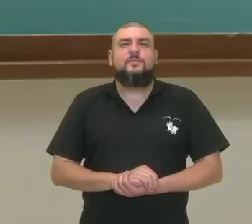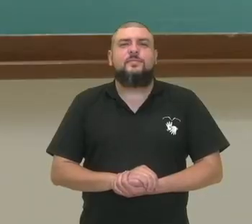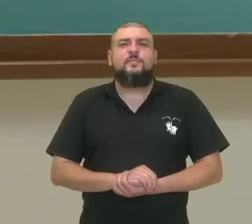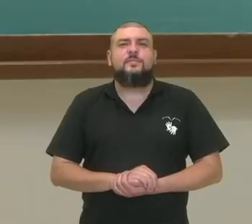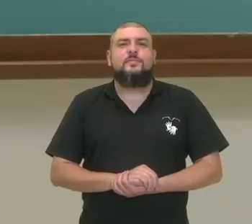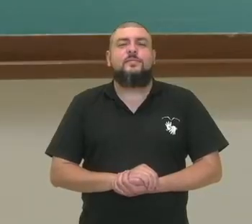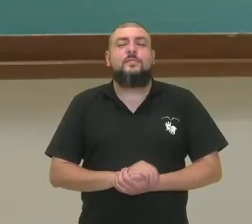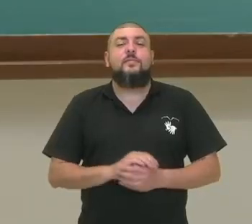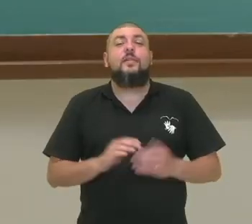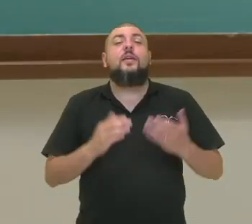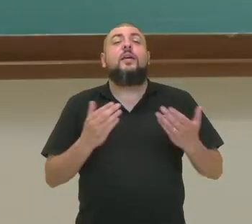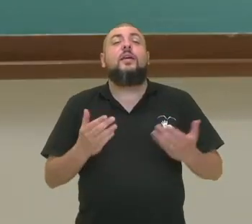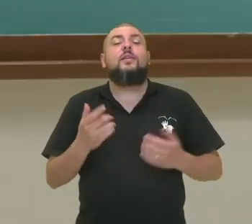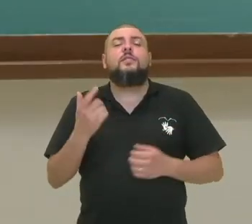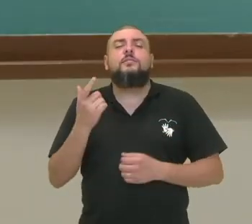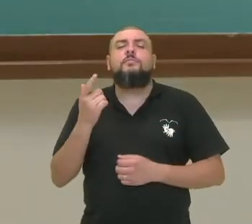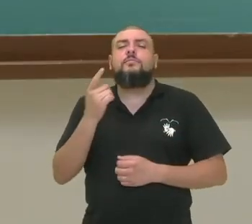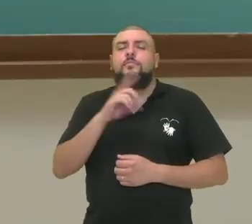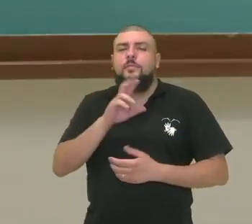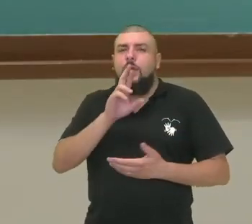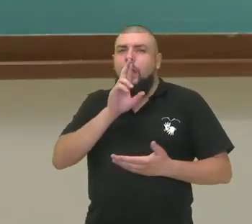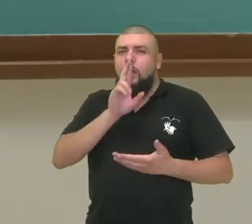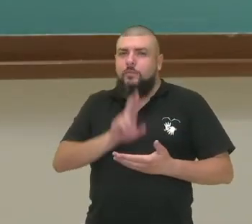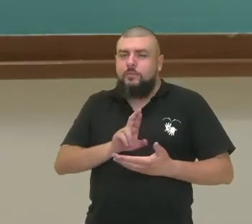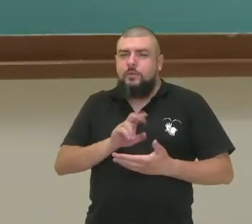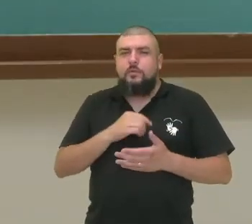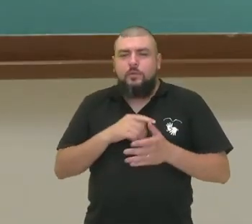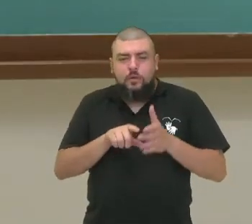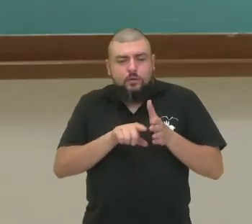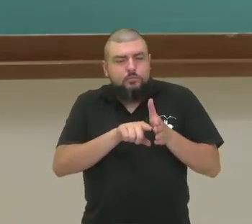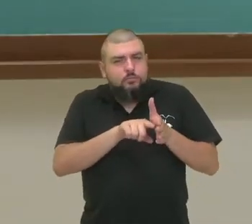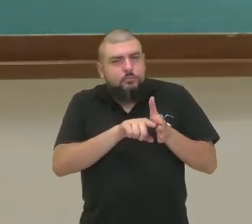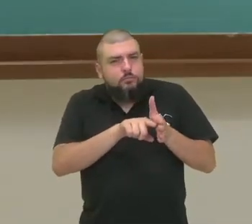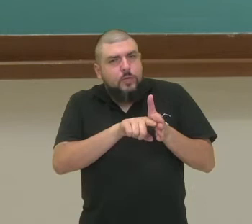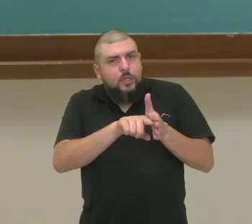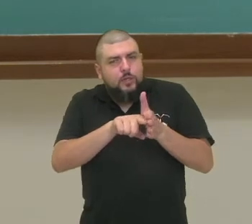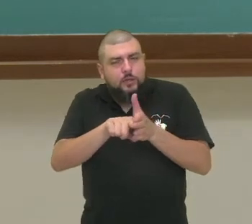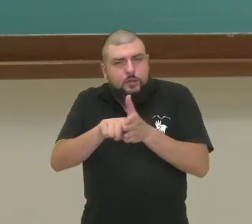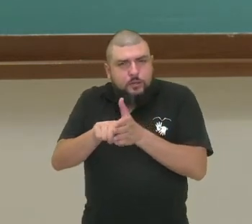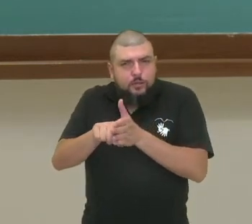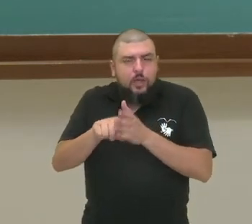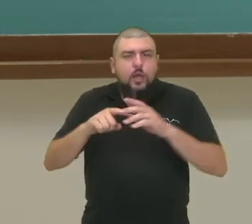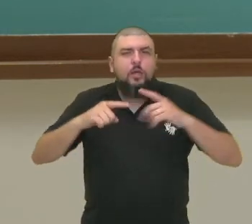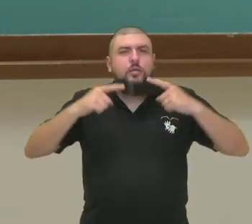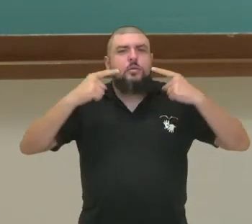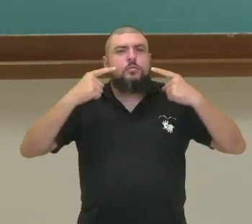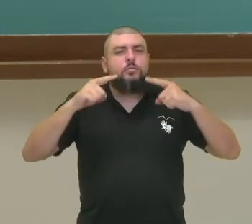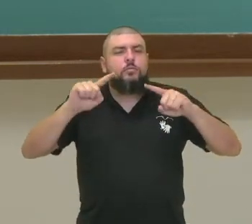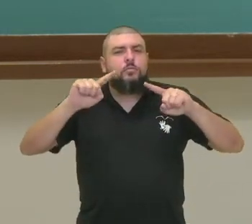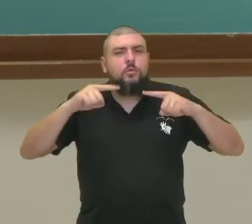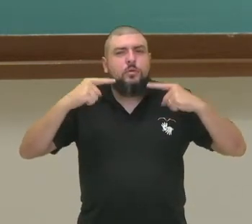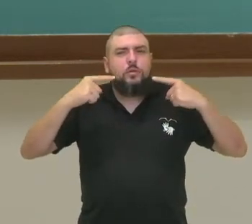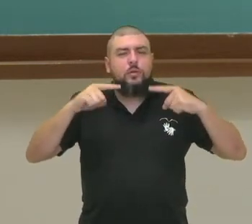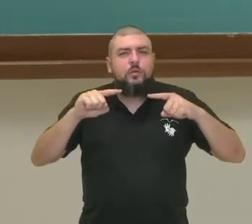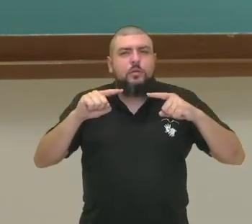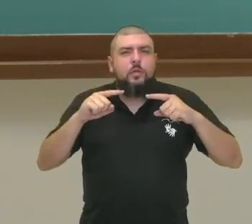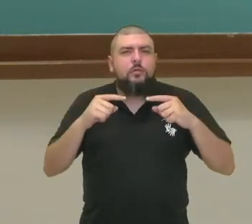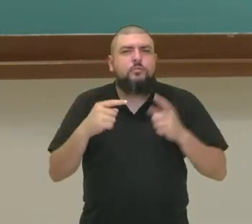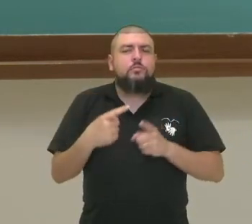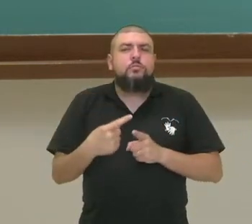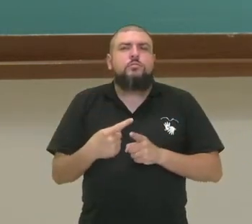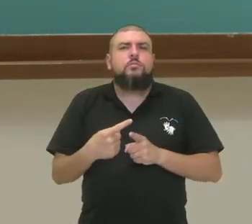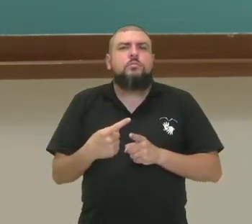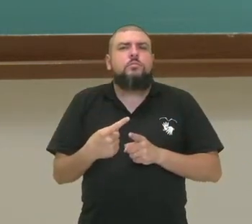E aí, deu certo? Conseguiram responder, pesquisar um pouco mais sobre o hino, a importância do hino, né? Por que que nós